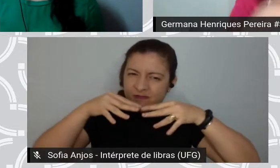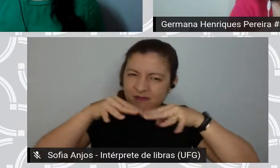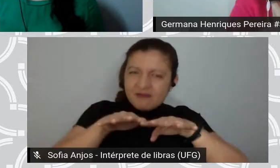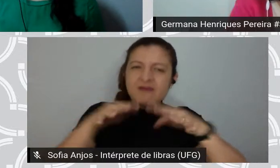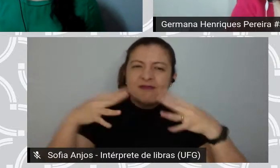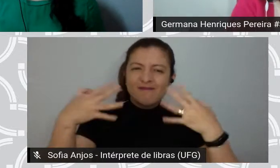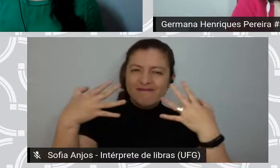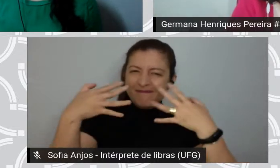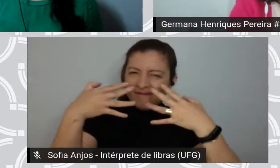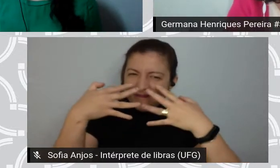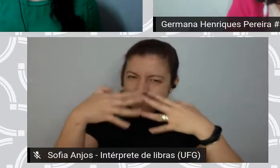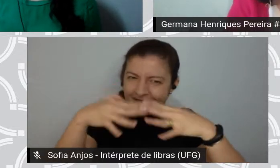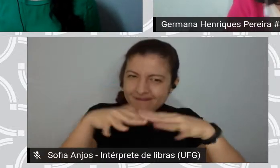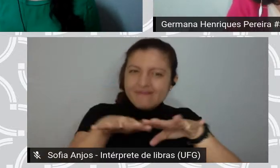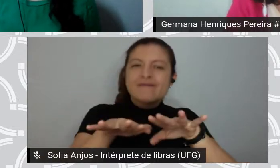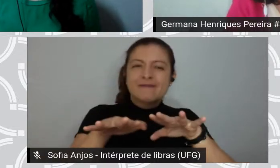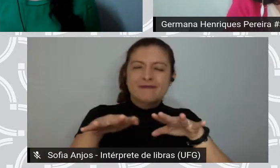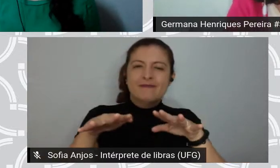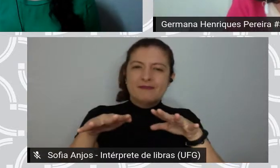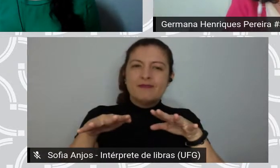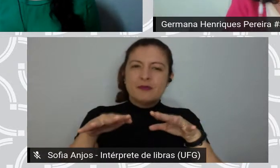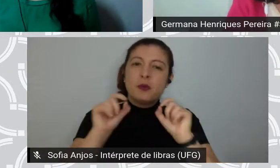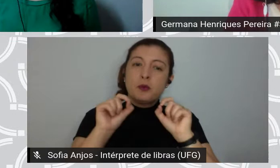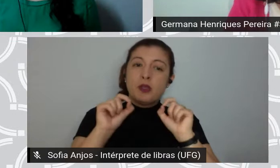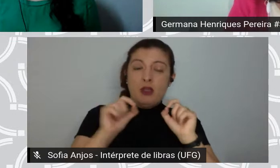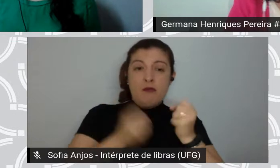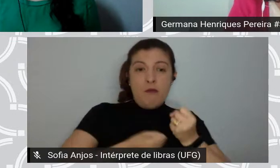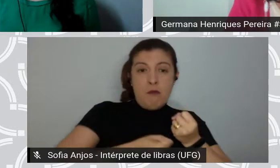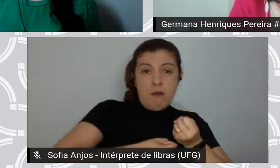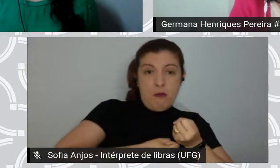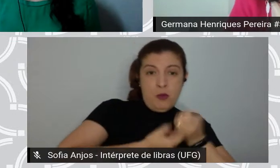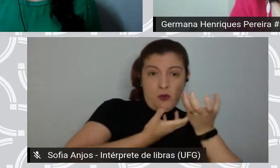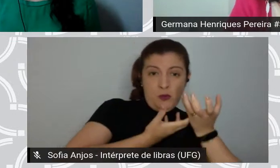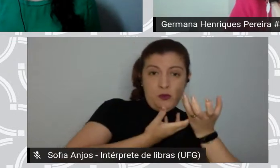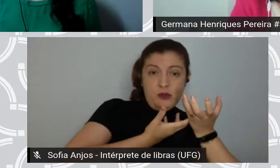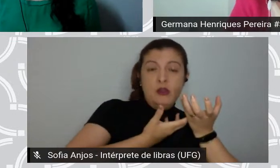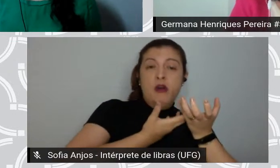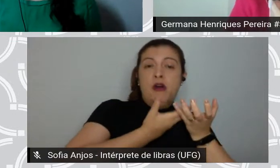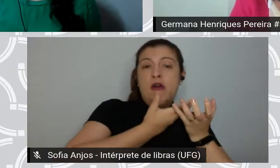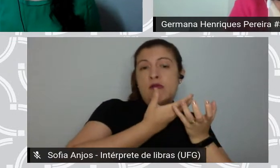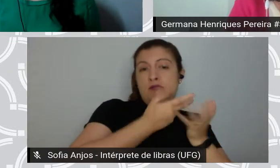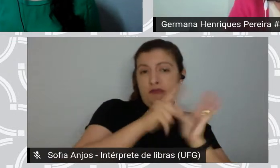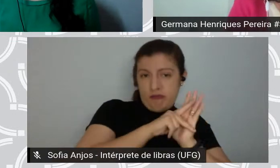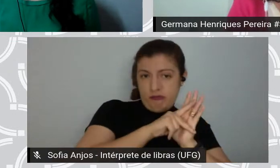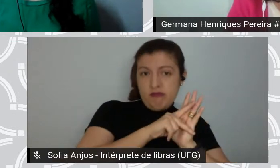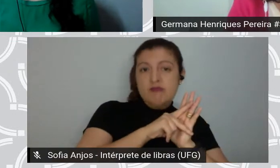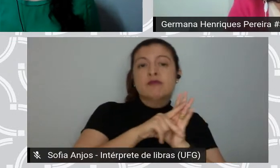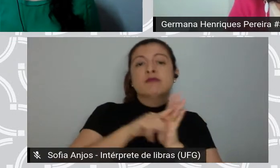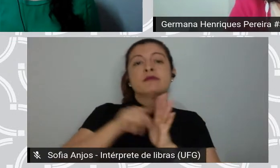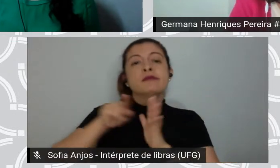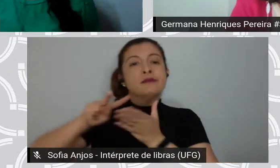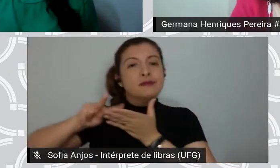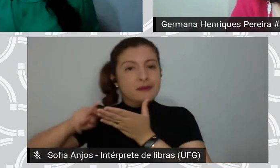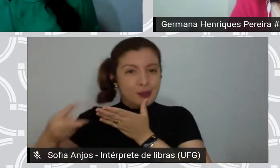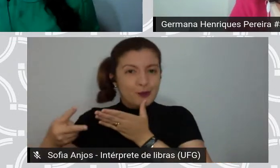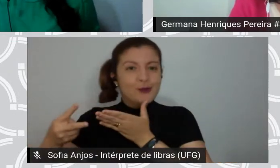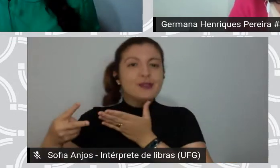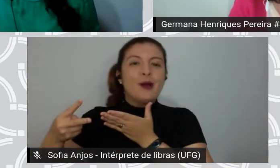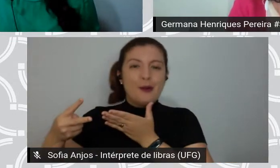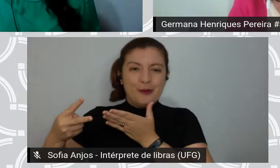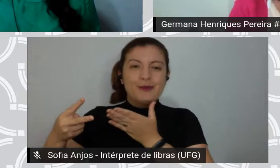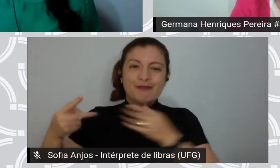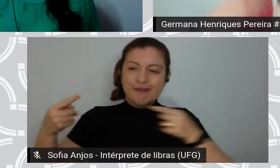como tradutor, né, confessado, inclusive, como, por exemplo, pelo Érico Veríssimo, que diz, eu traduzi no